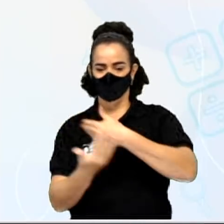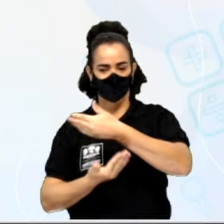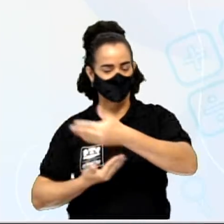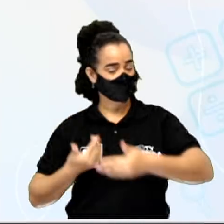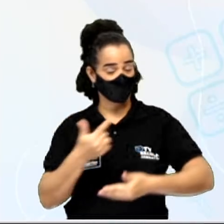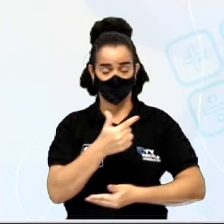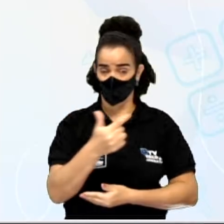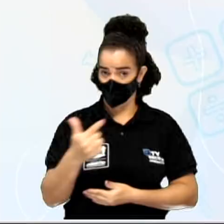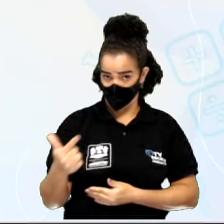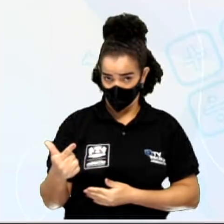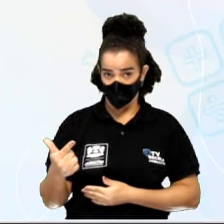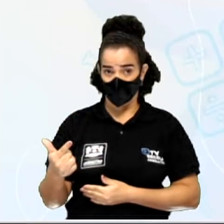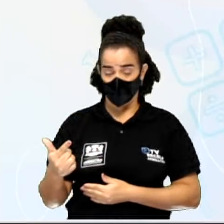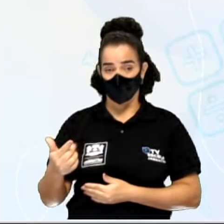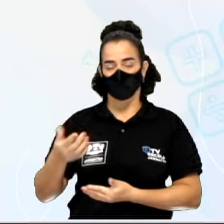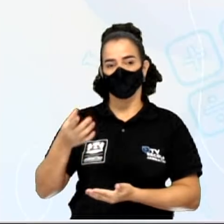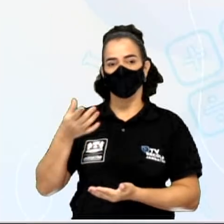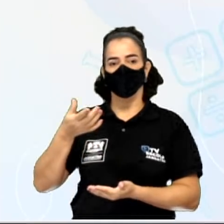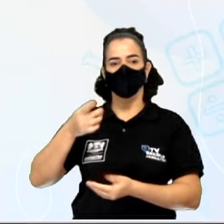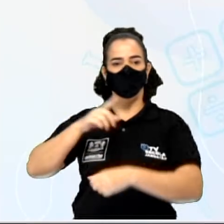tempo passado. Gente,